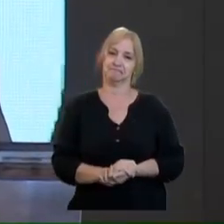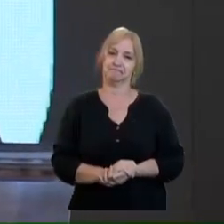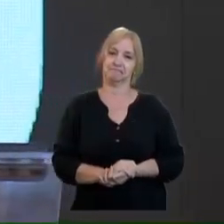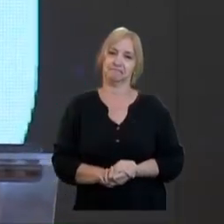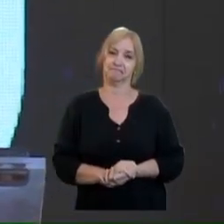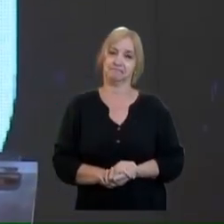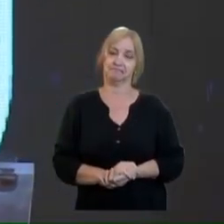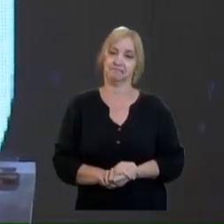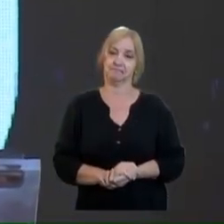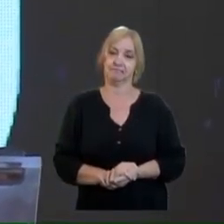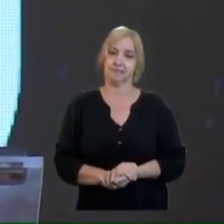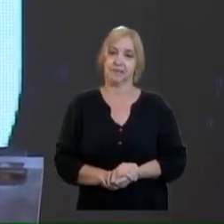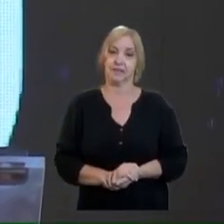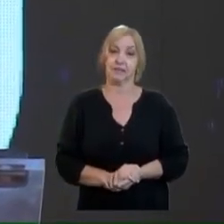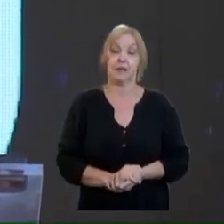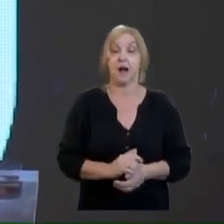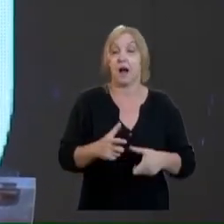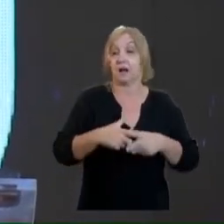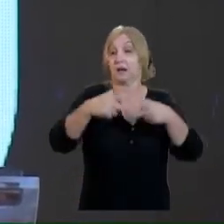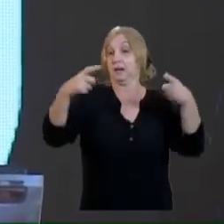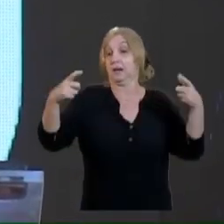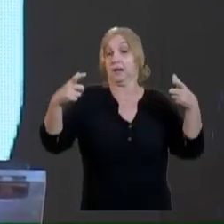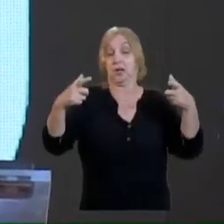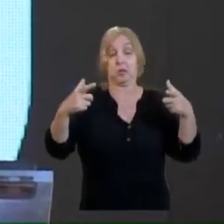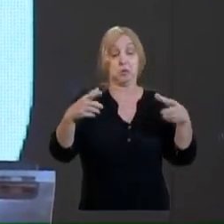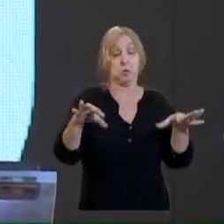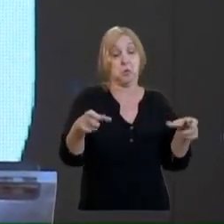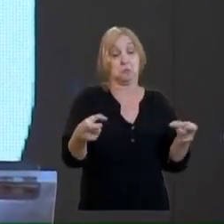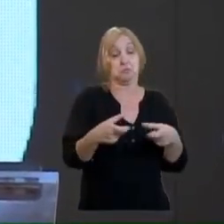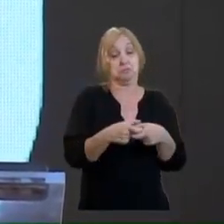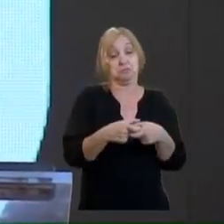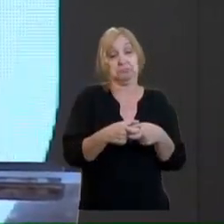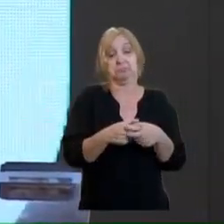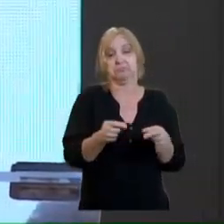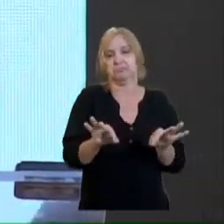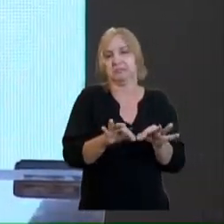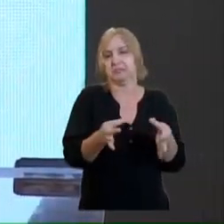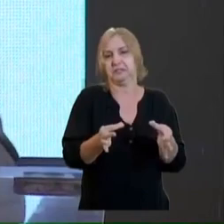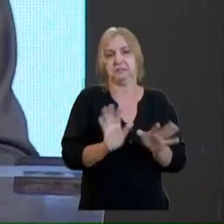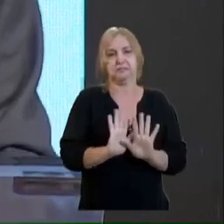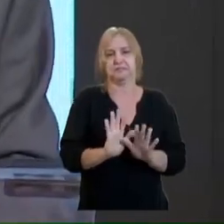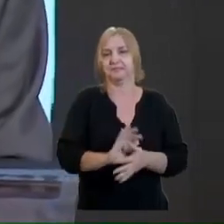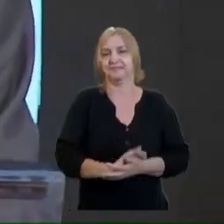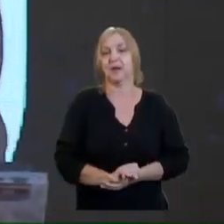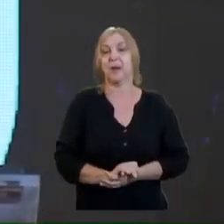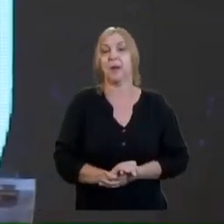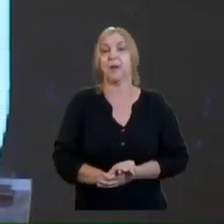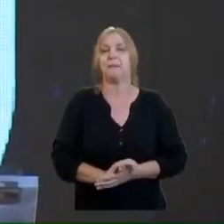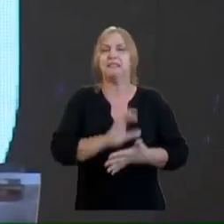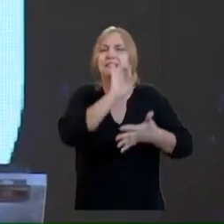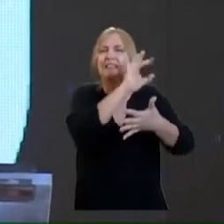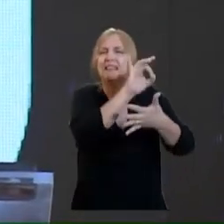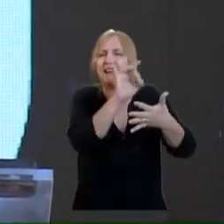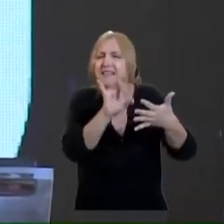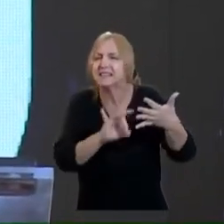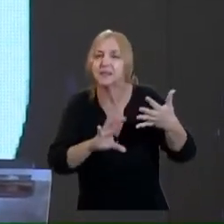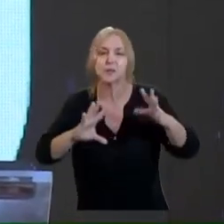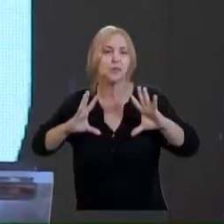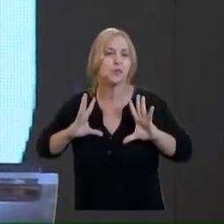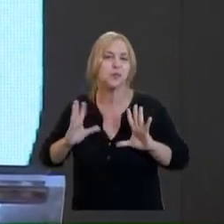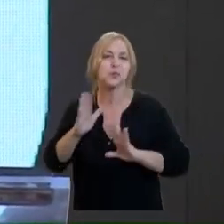Não as grandes, nem as pequenas, mas cada uma